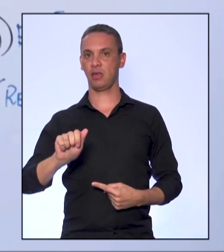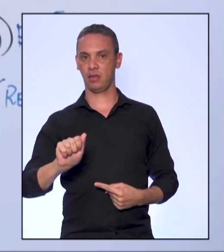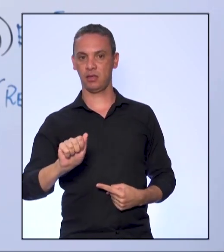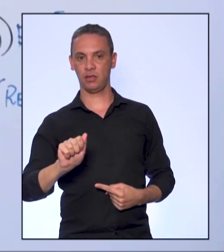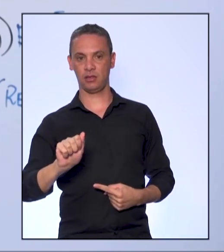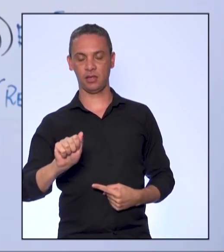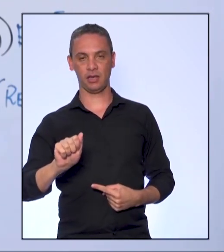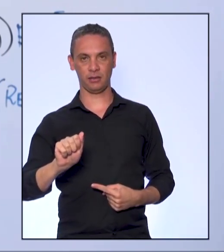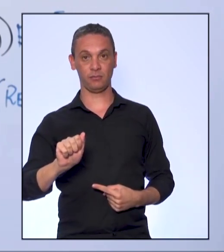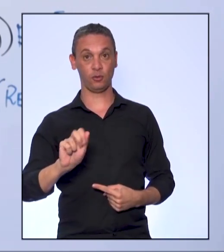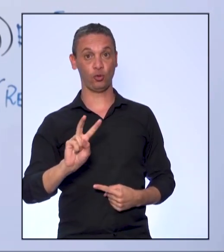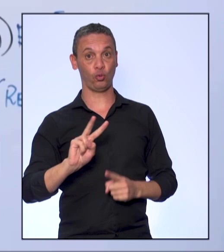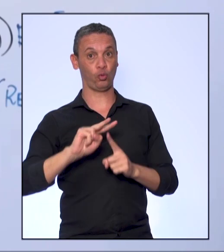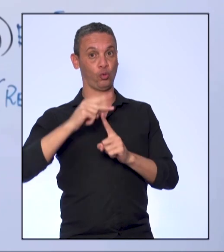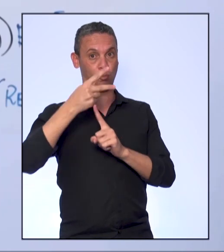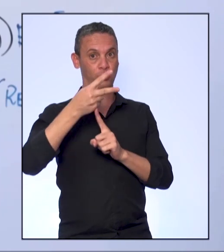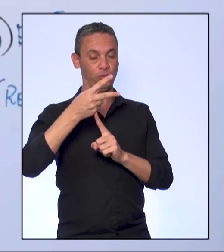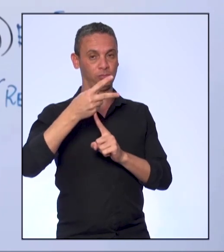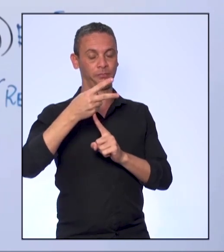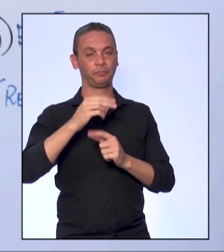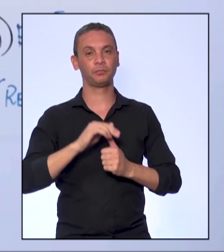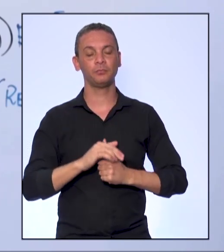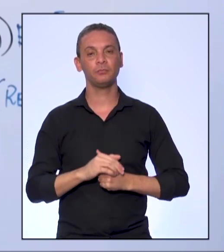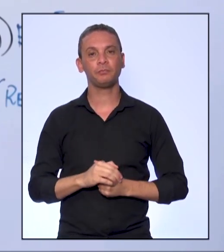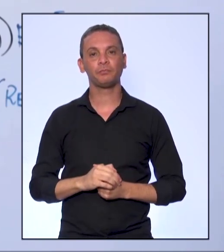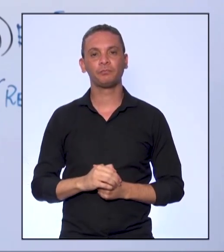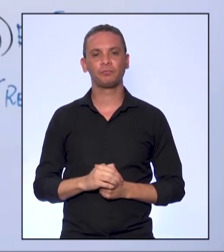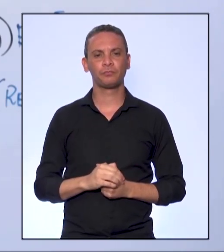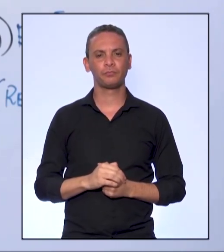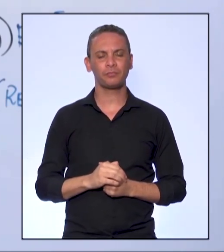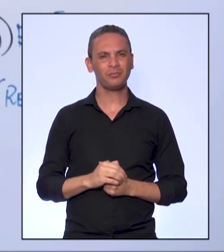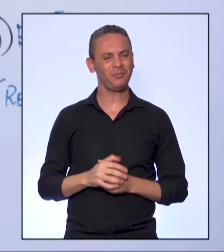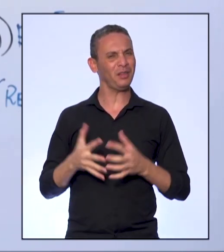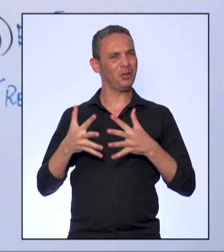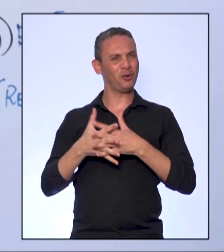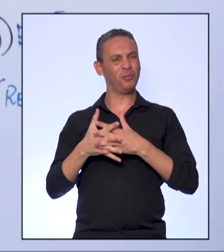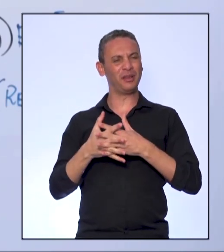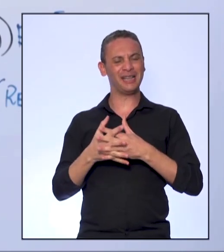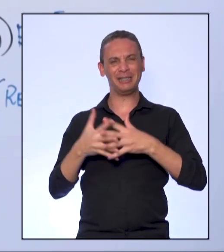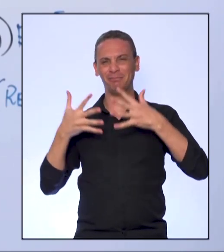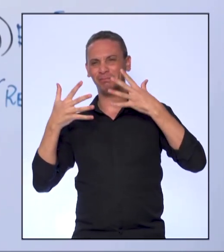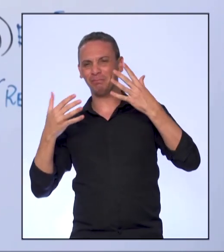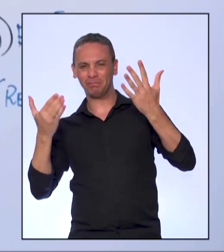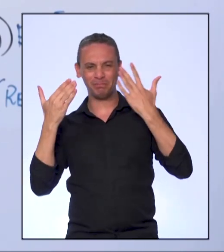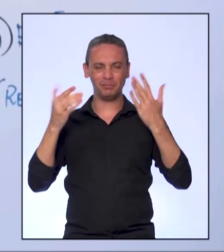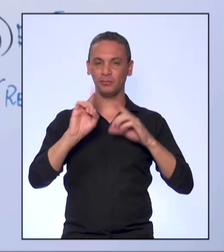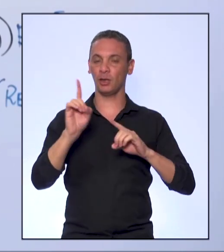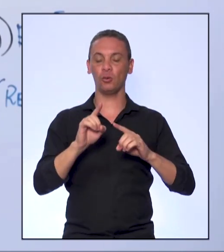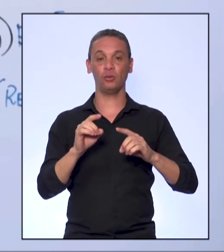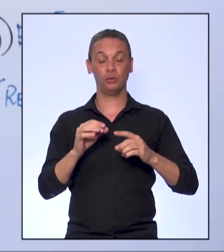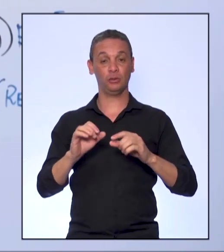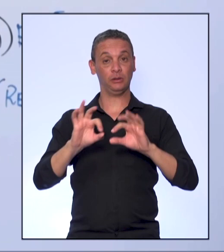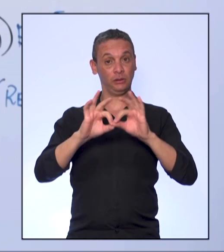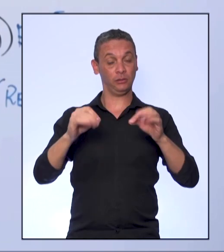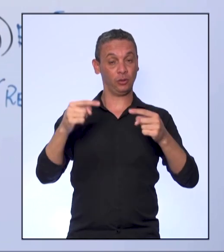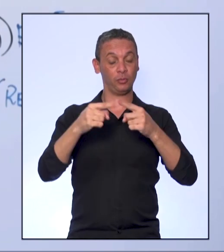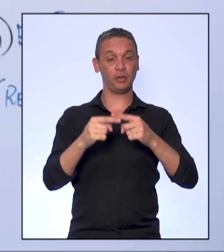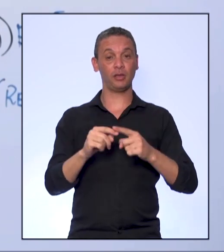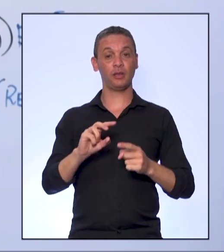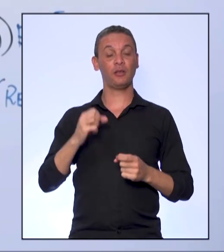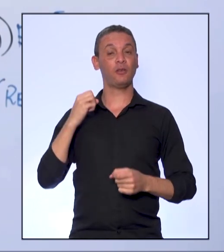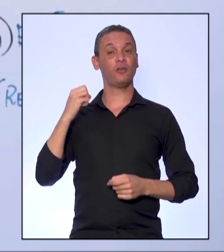de cadeia dupla. Tá, galera? Eu não vou complicar aqui a vida de vocês, tá? Mas ele também é um vírus como se